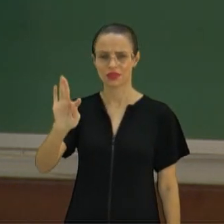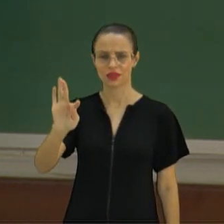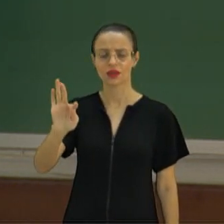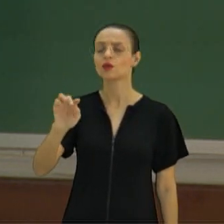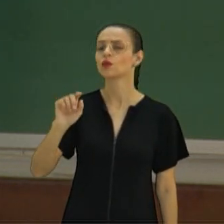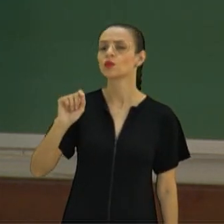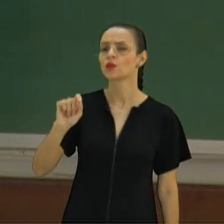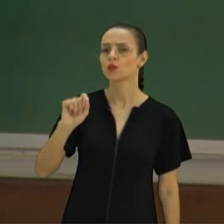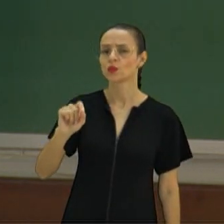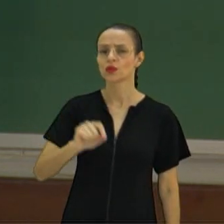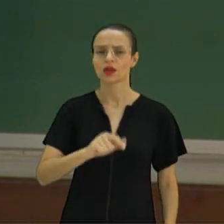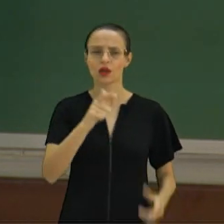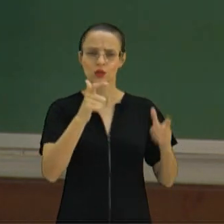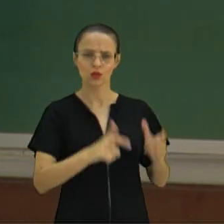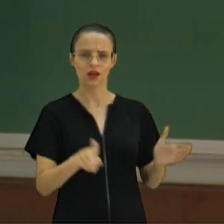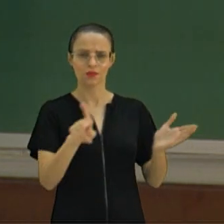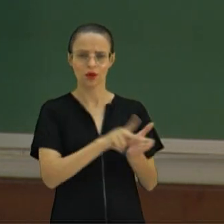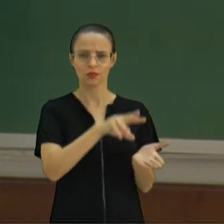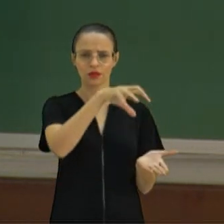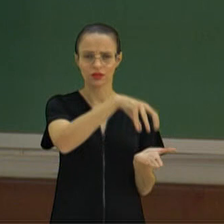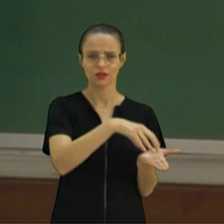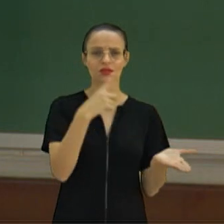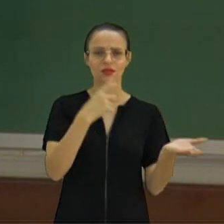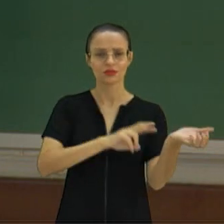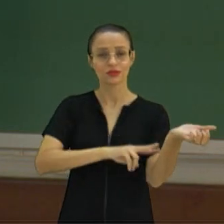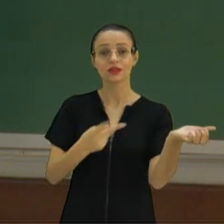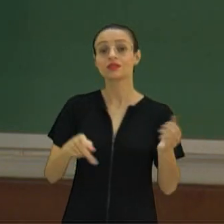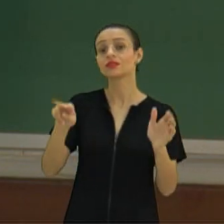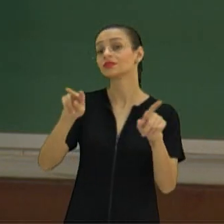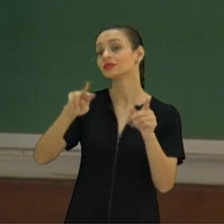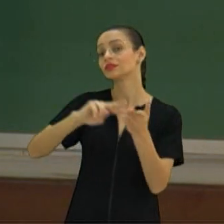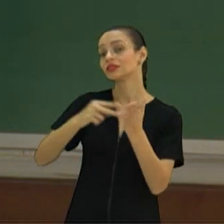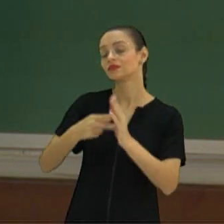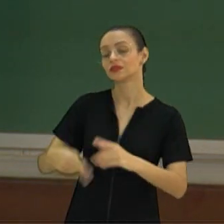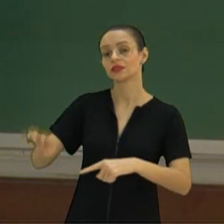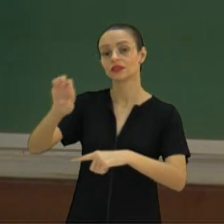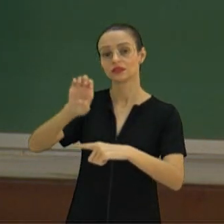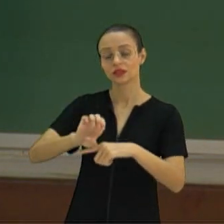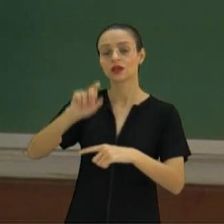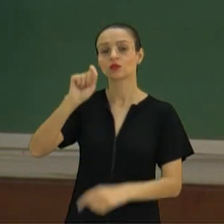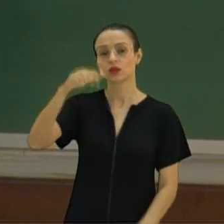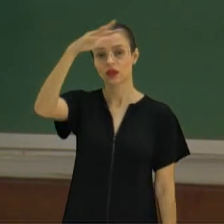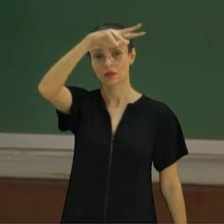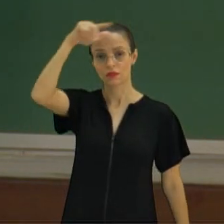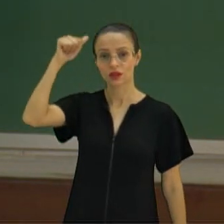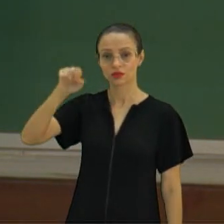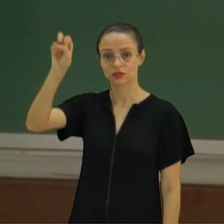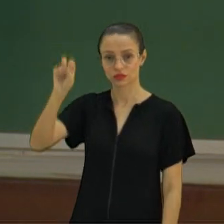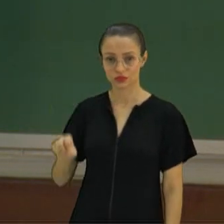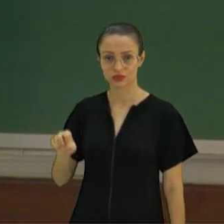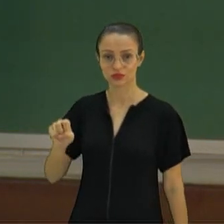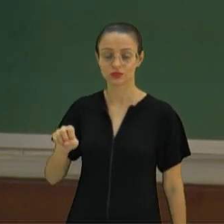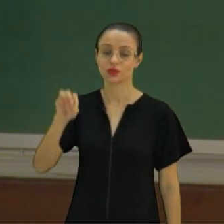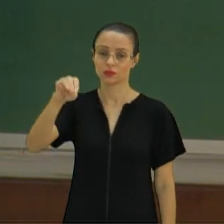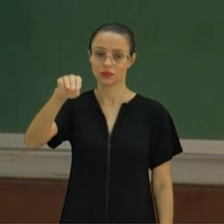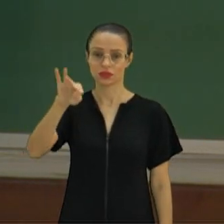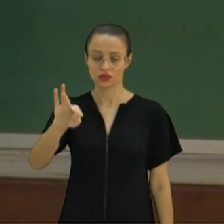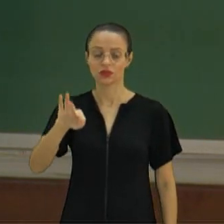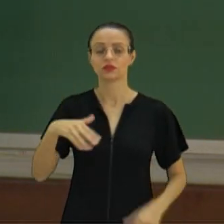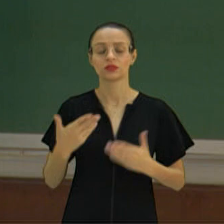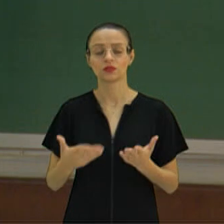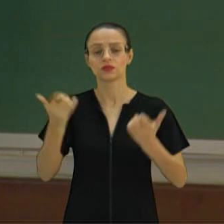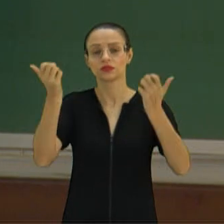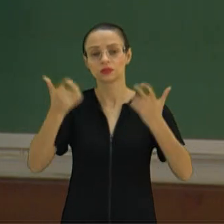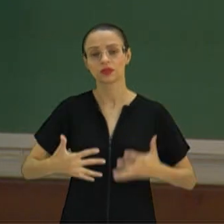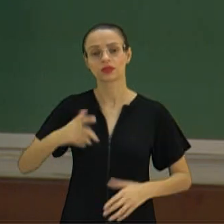essa notícia se refere ao Mato Grosso, de um jornal chamado Repórter Mato Grosso, e fala